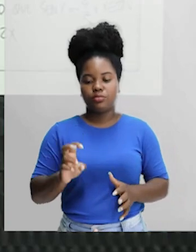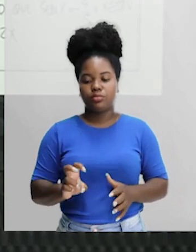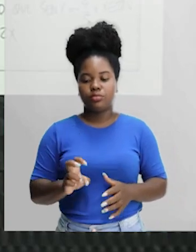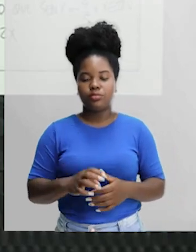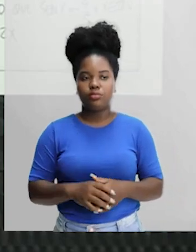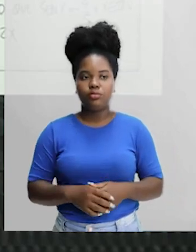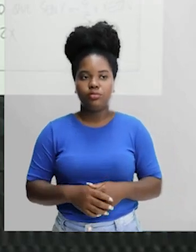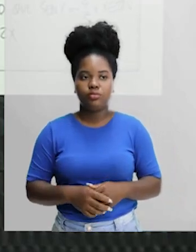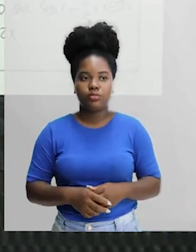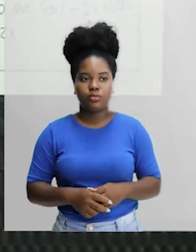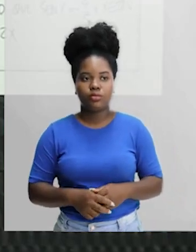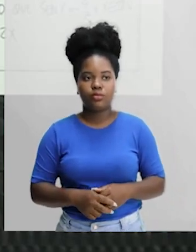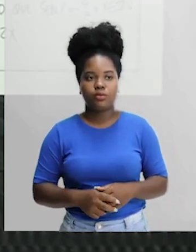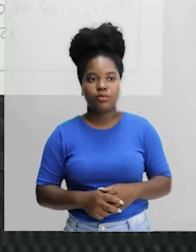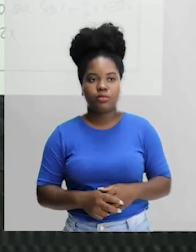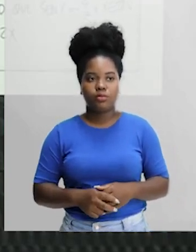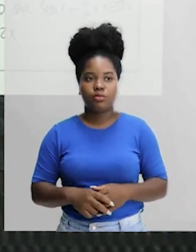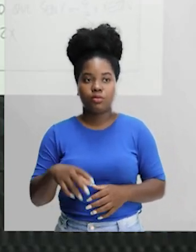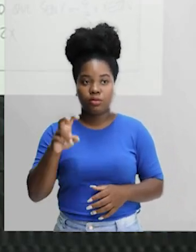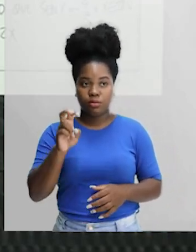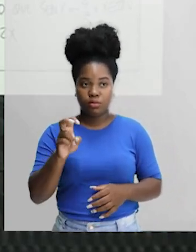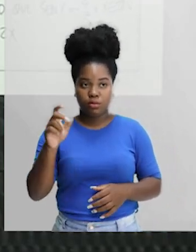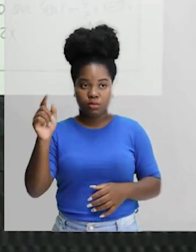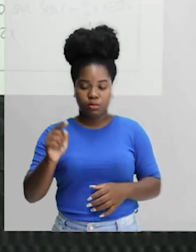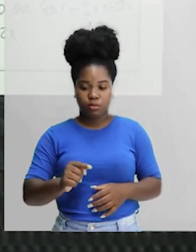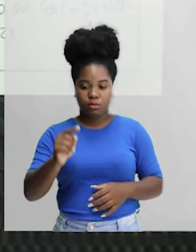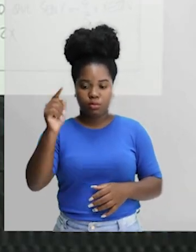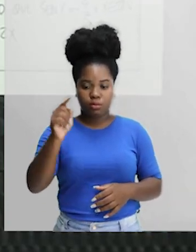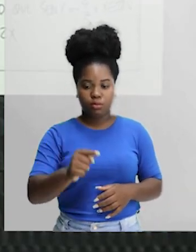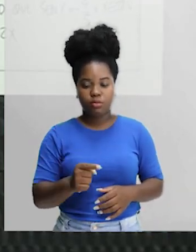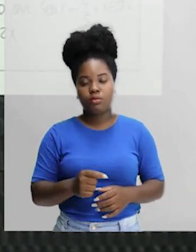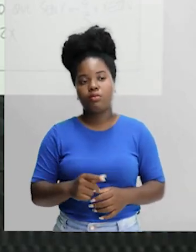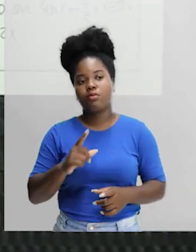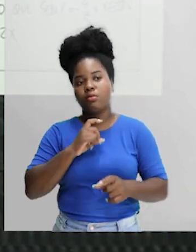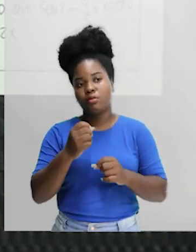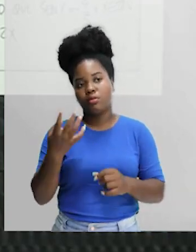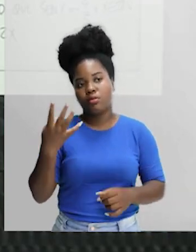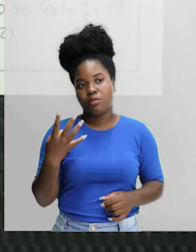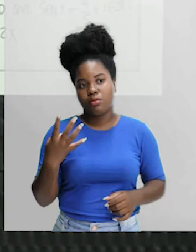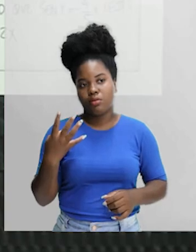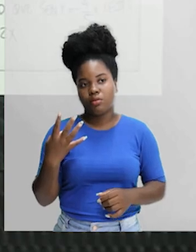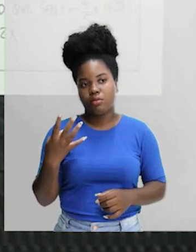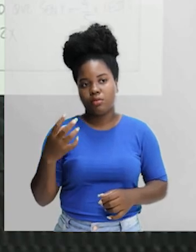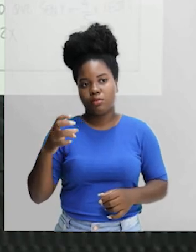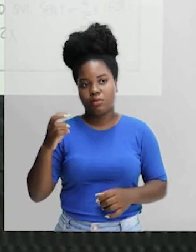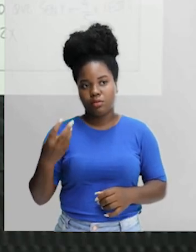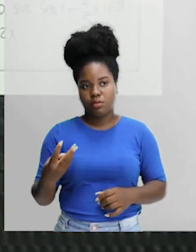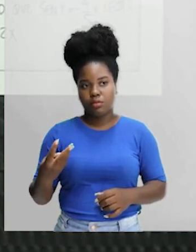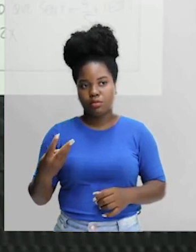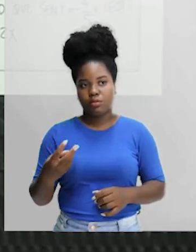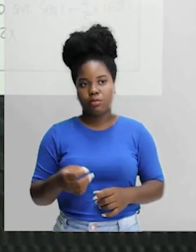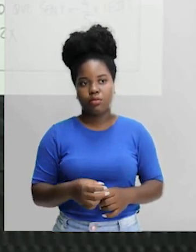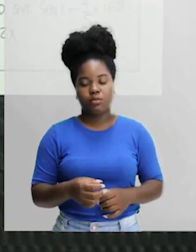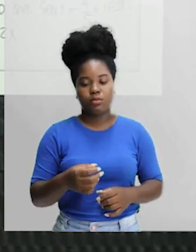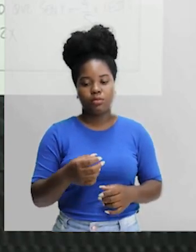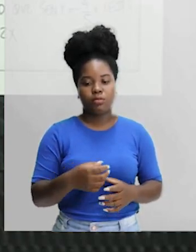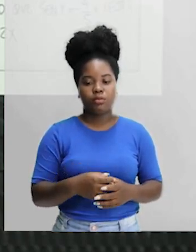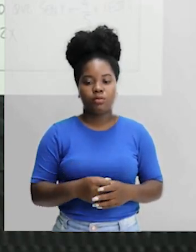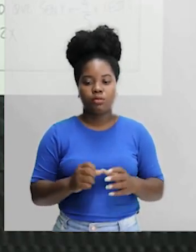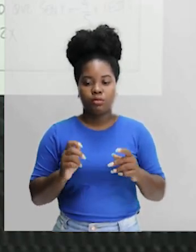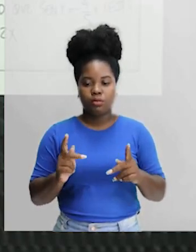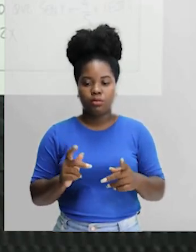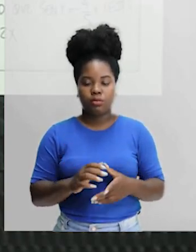5. Ó, esse 5 cancela com 5, você vai ter 4/3. Menos com menos é